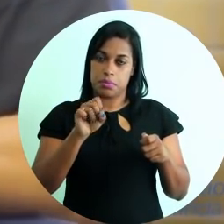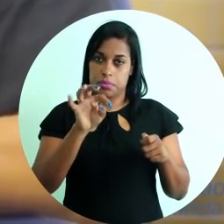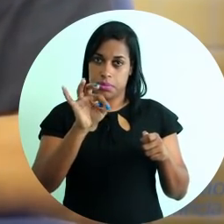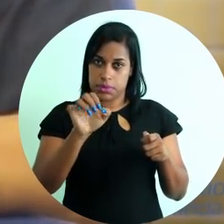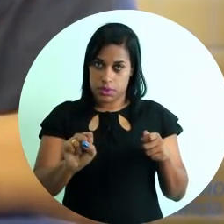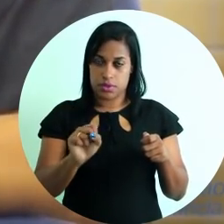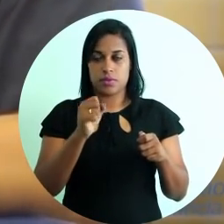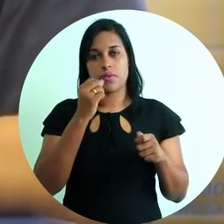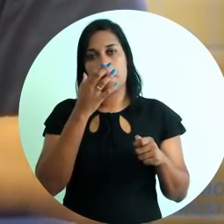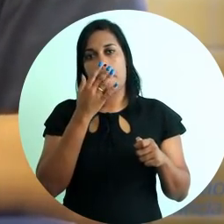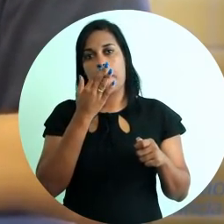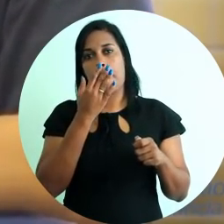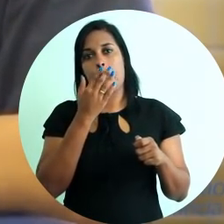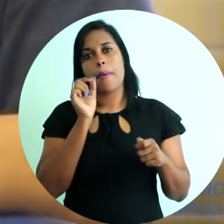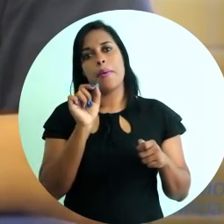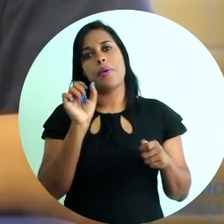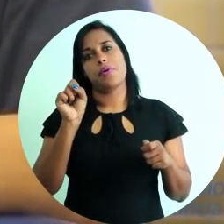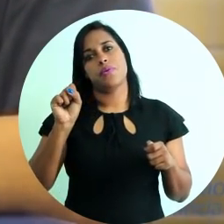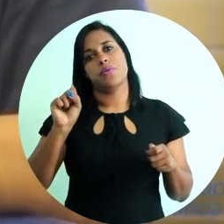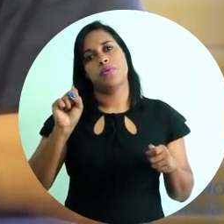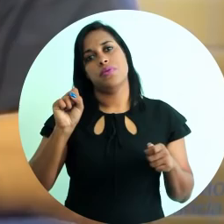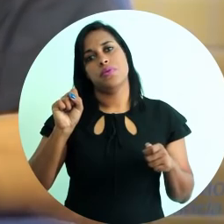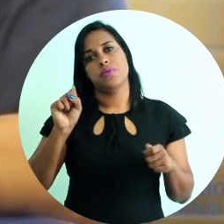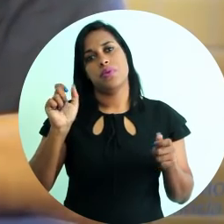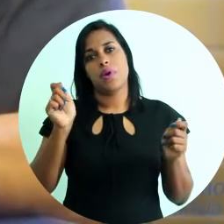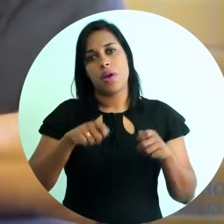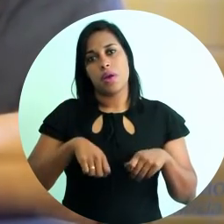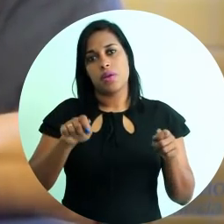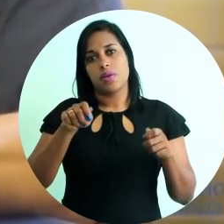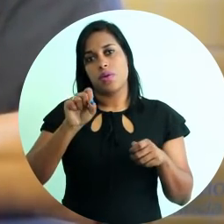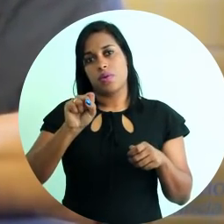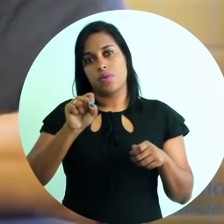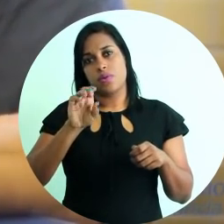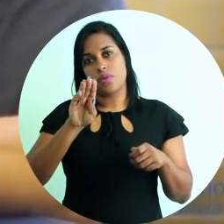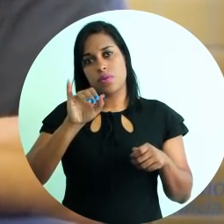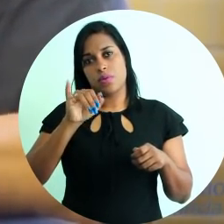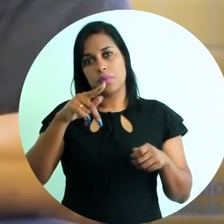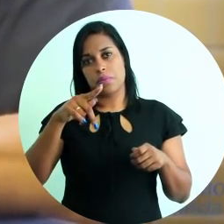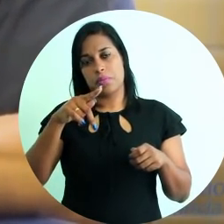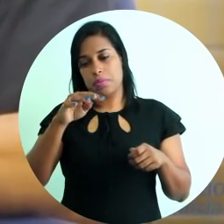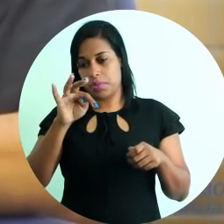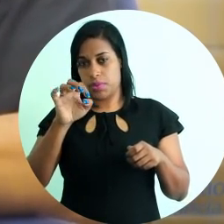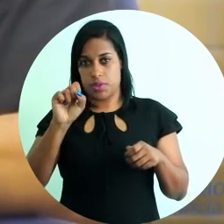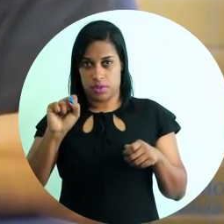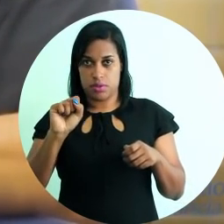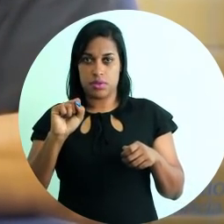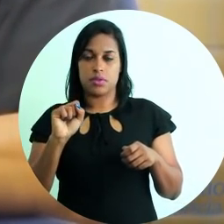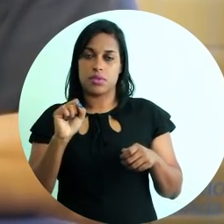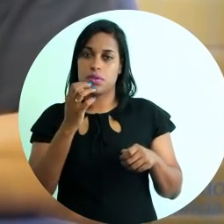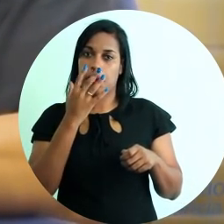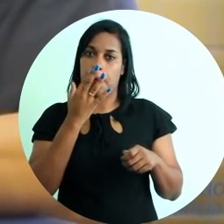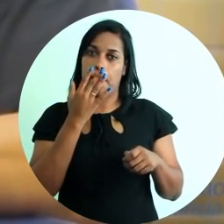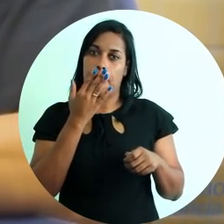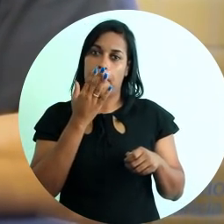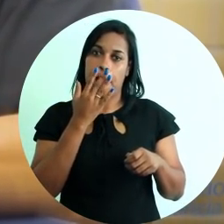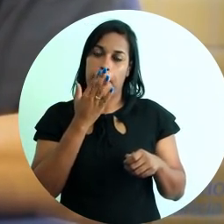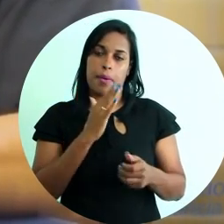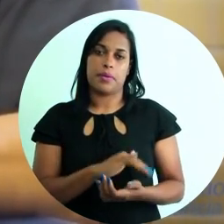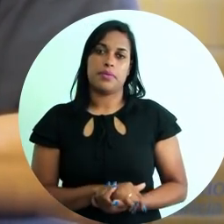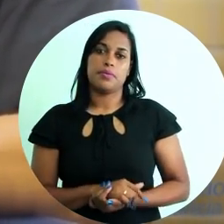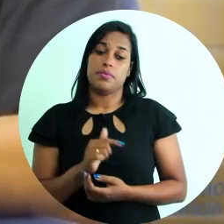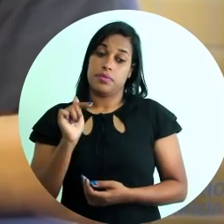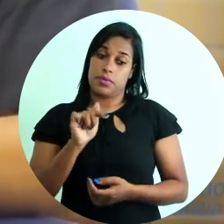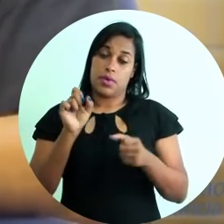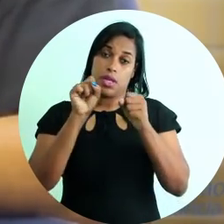O que significa um arquivo que tem uma capacidade de exibir 8 bits de cor? Nada mais é do que dizer que